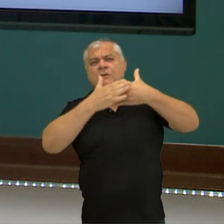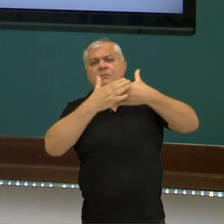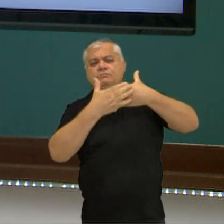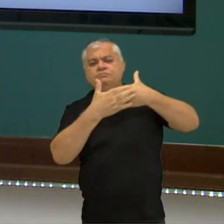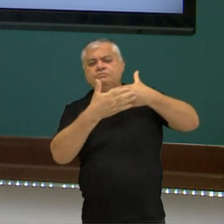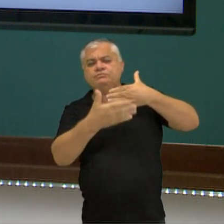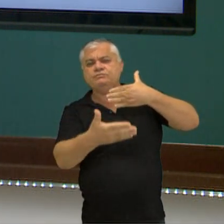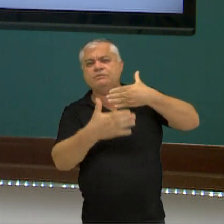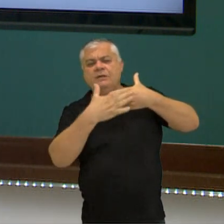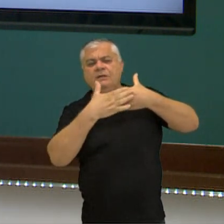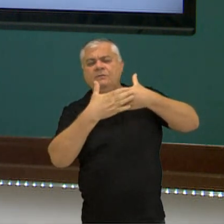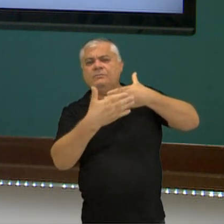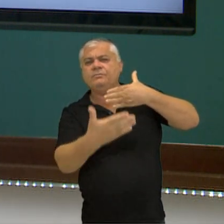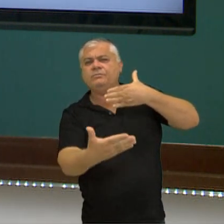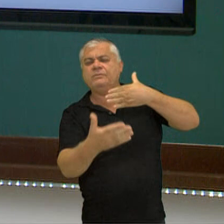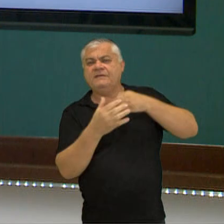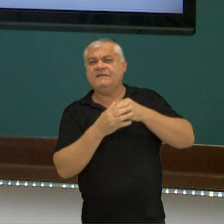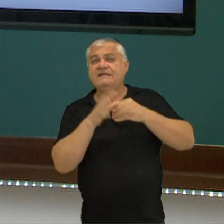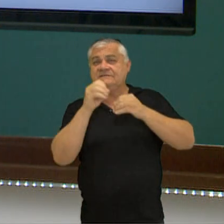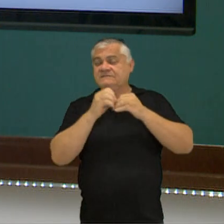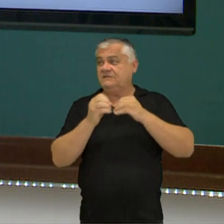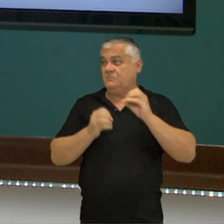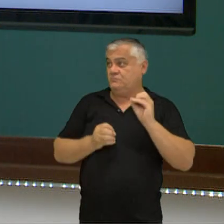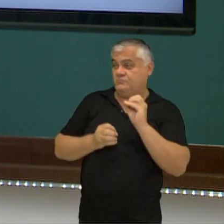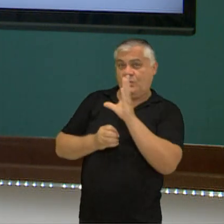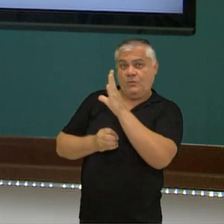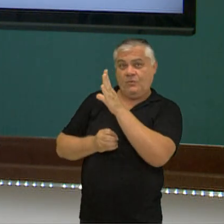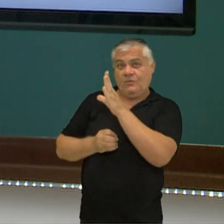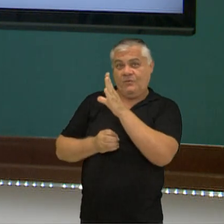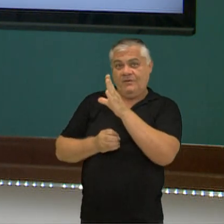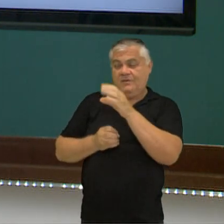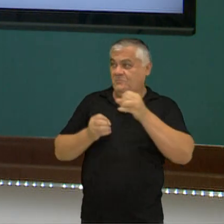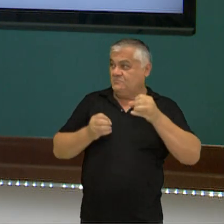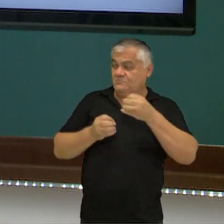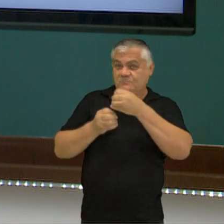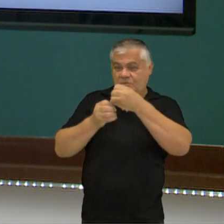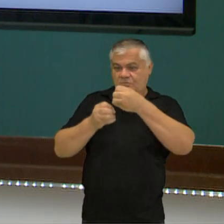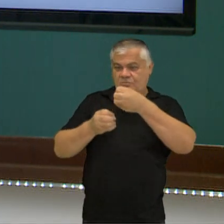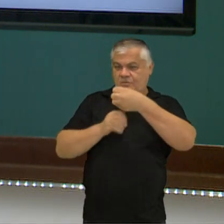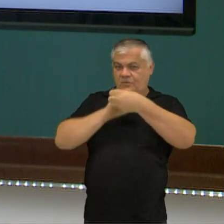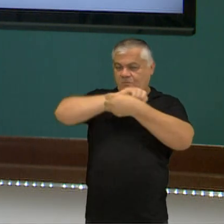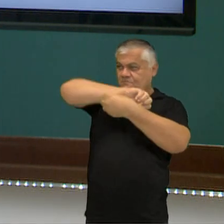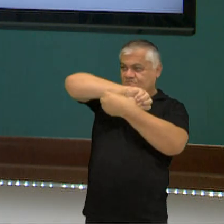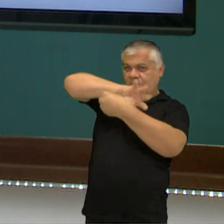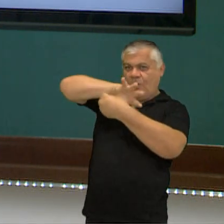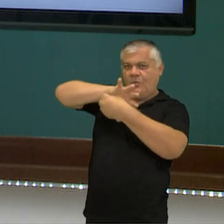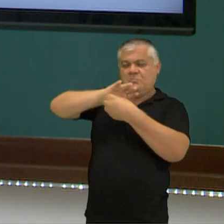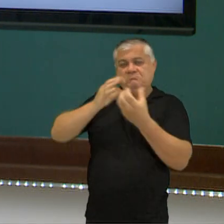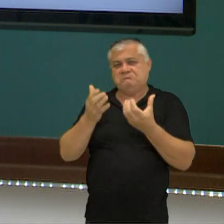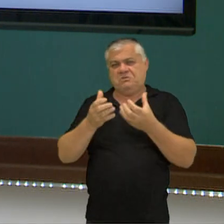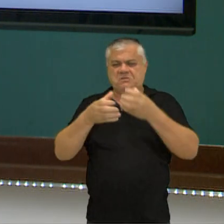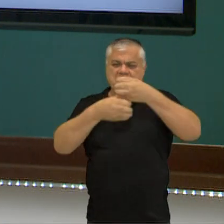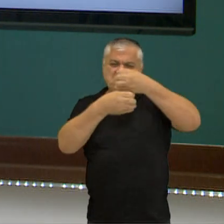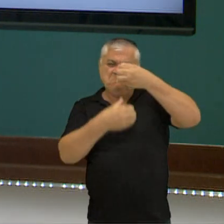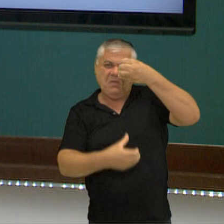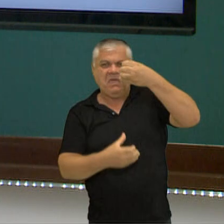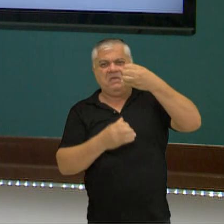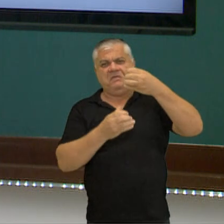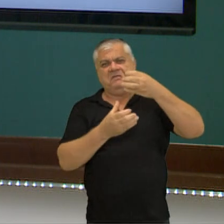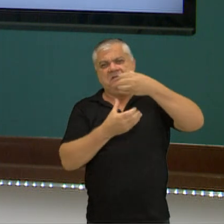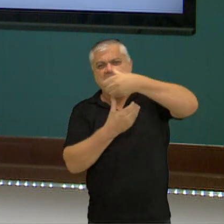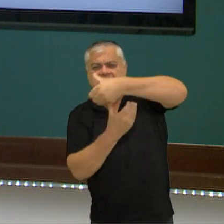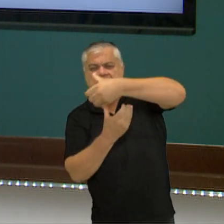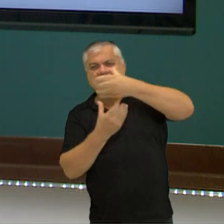aqui? Se eu projetar sobre a parede de lá, colocando o cilindro, pode colocar ele de pé, deitado, inclinado, qual